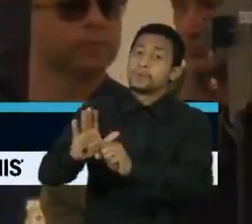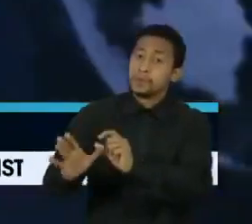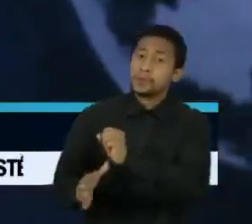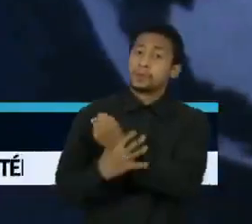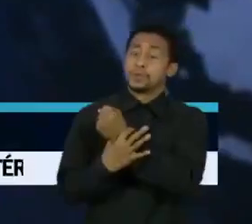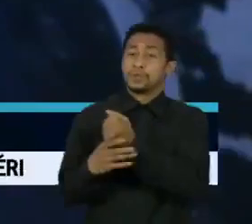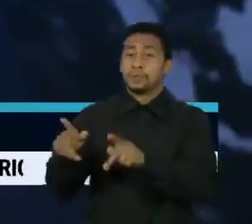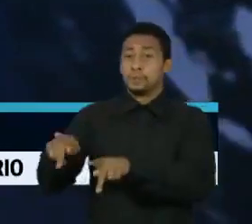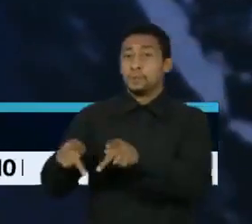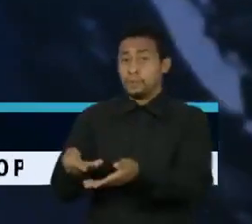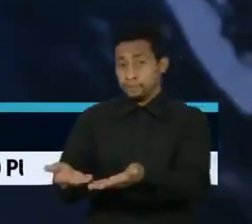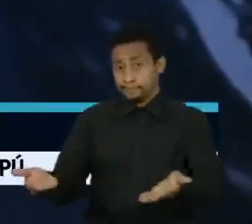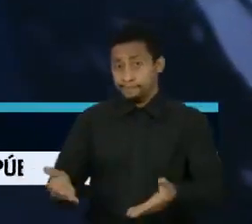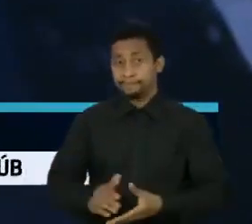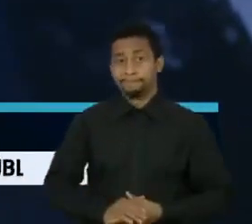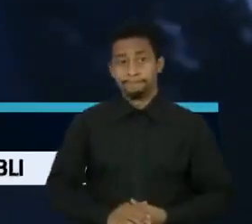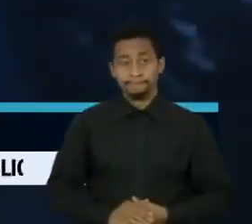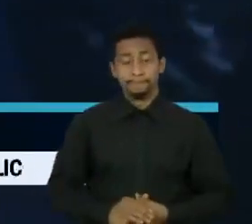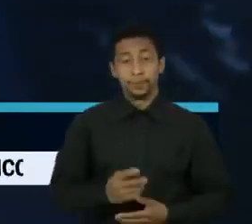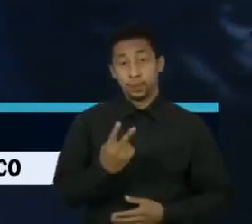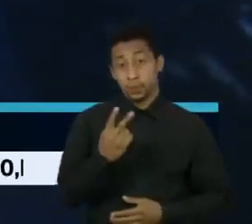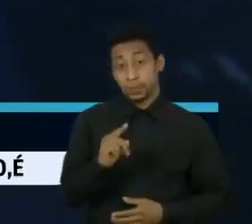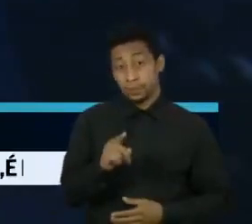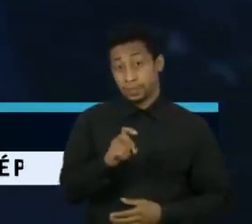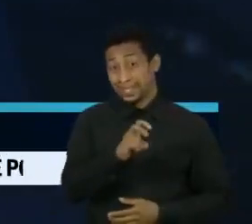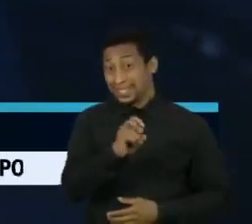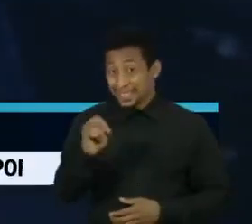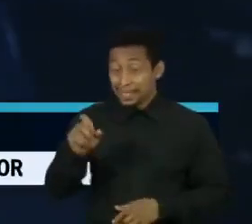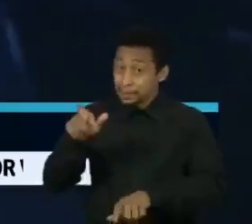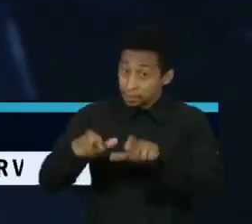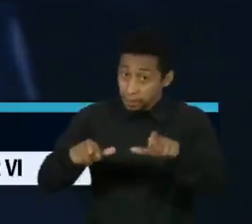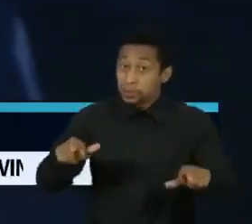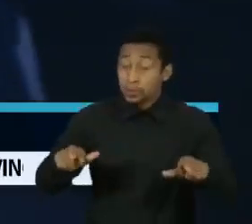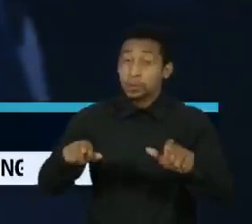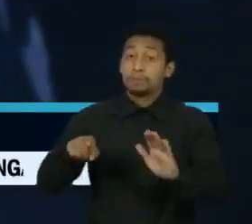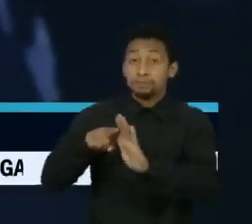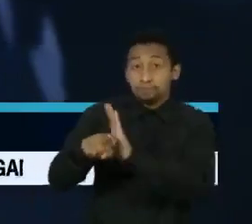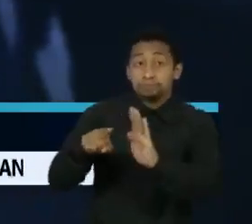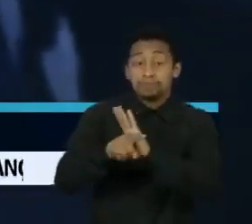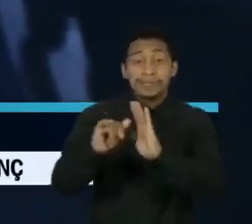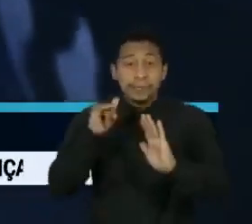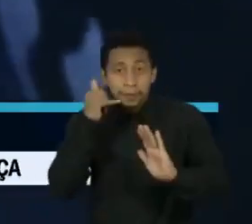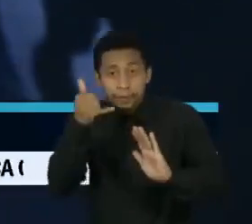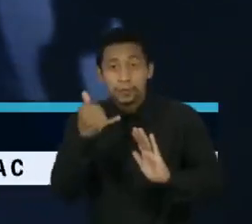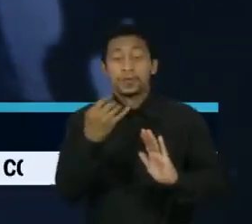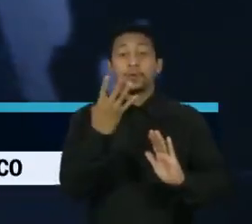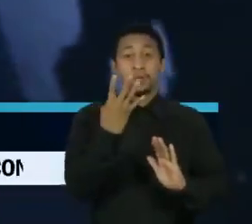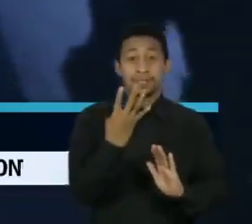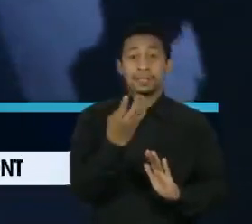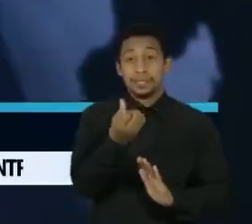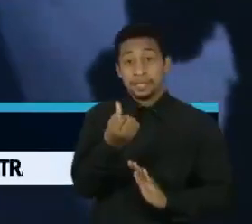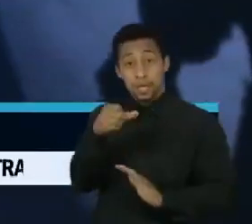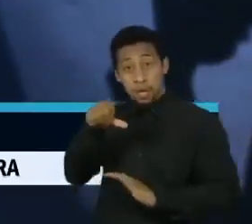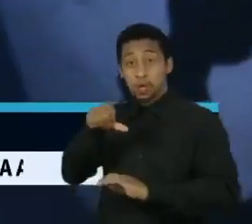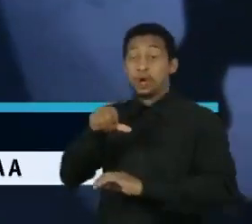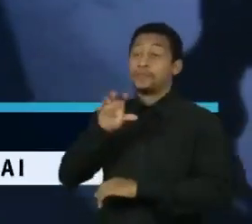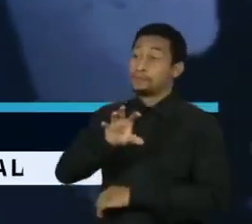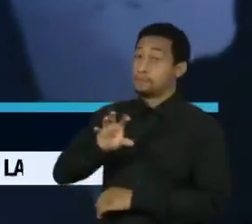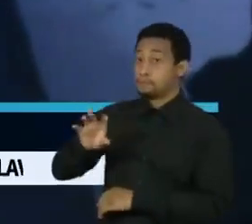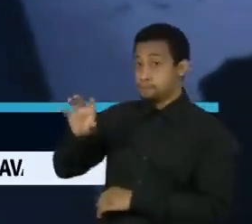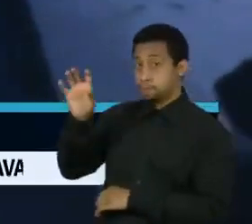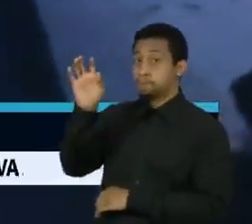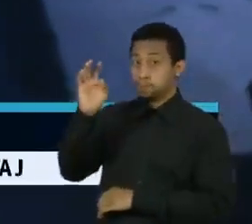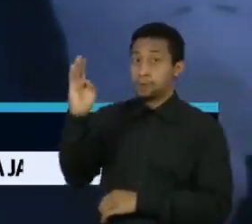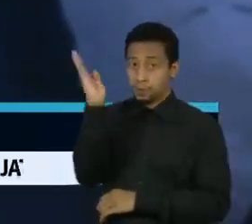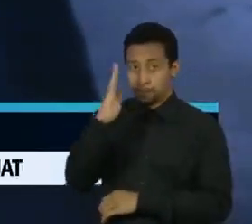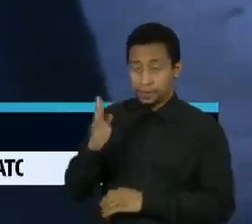população. 2.500 pessoas foram ouvidas por telefone em 469 municípios de todos os estados